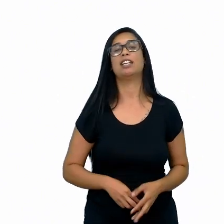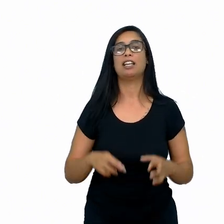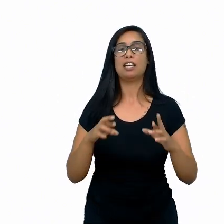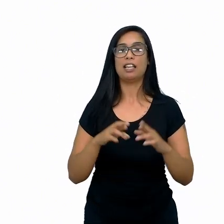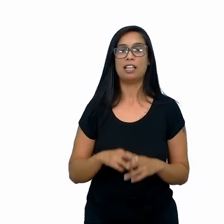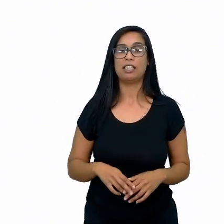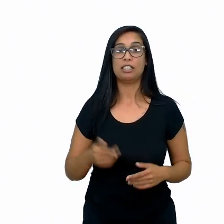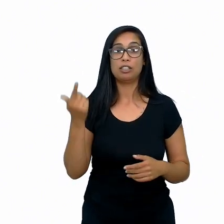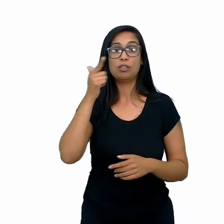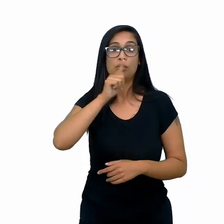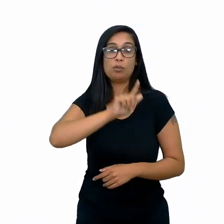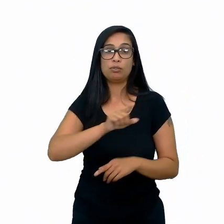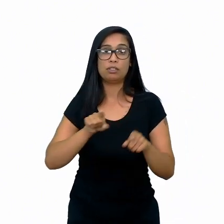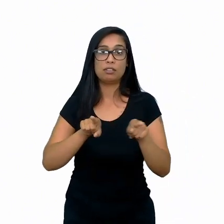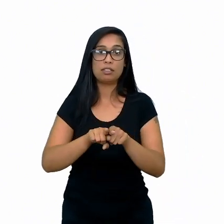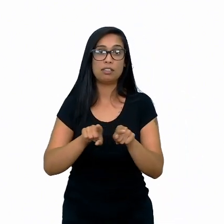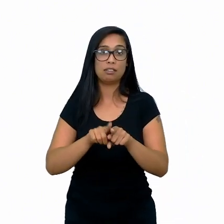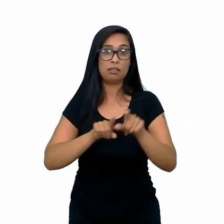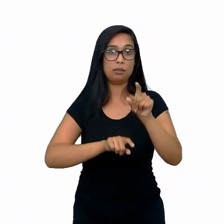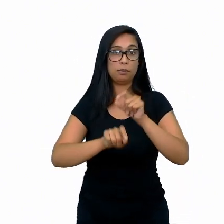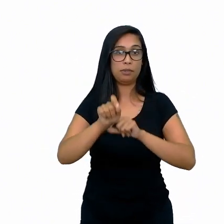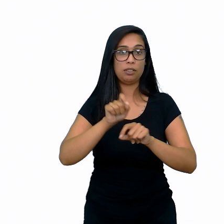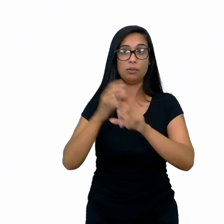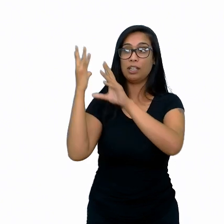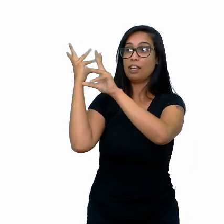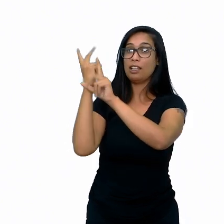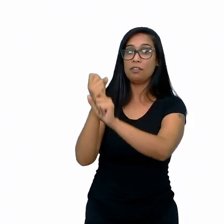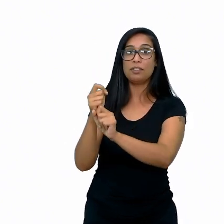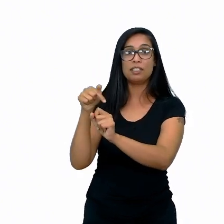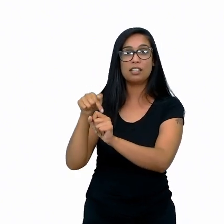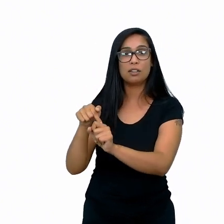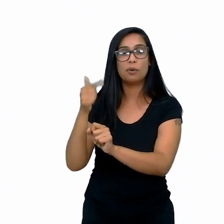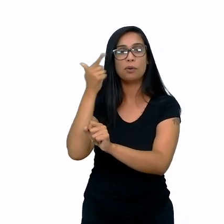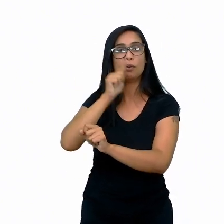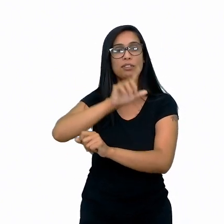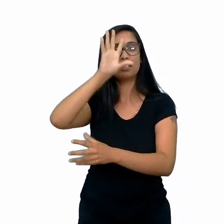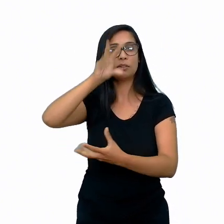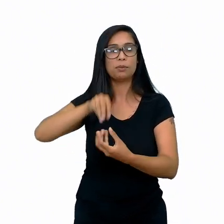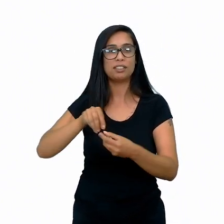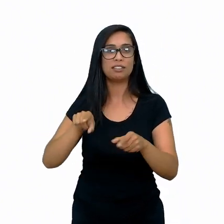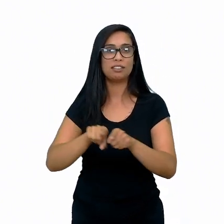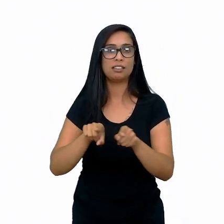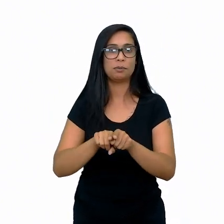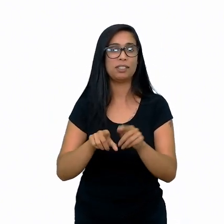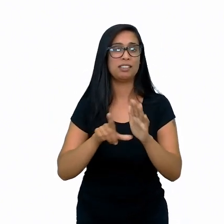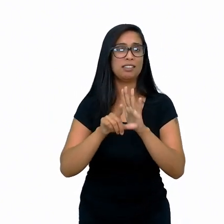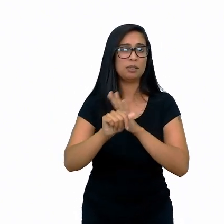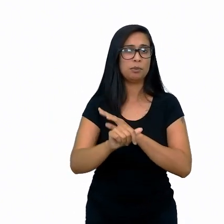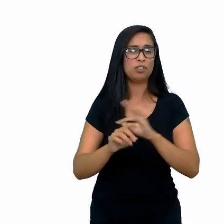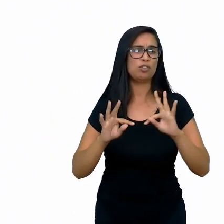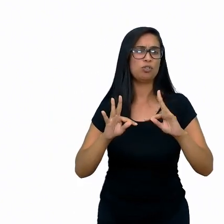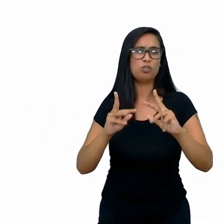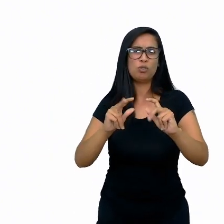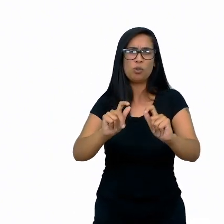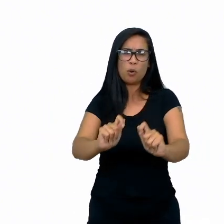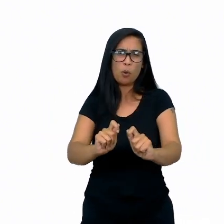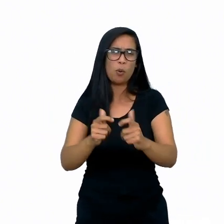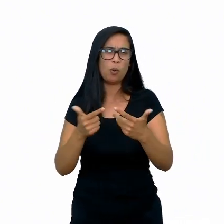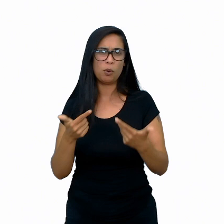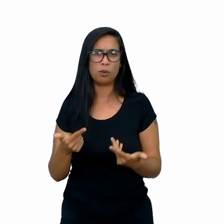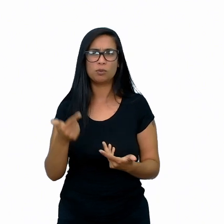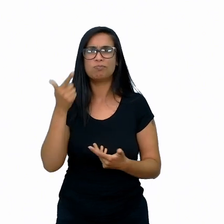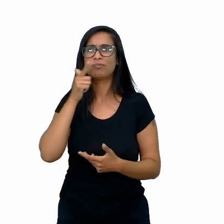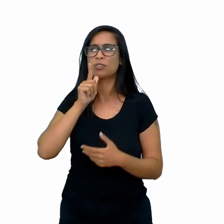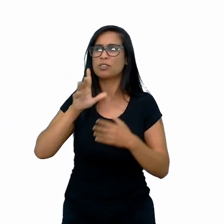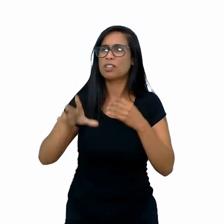que é feita pelo autor e pelo editor revisor, e que só após todos esses procedimentos